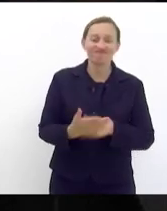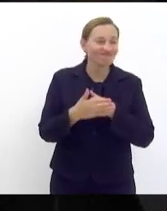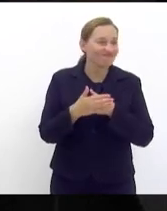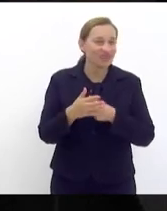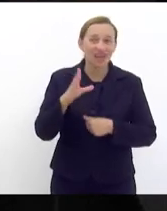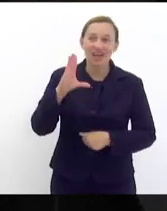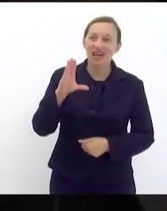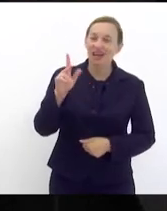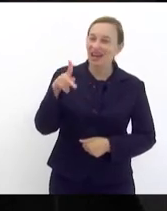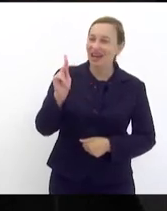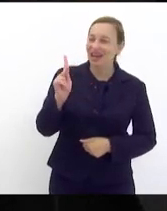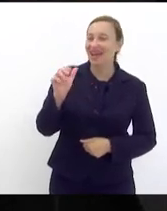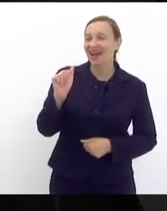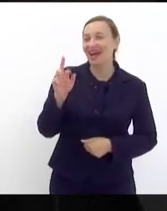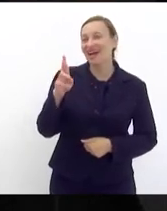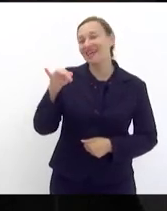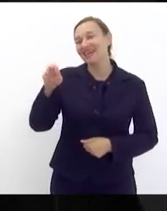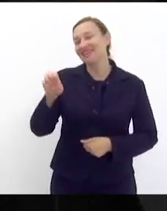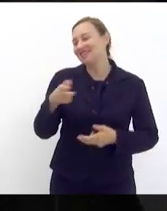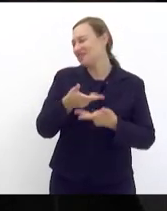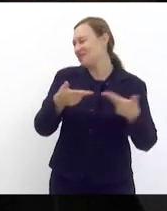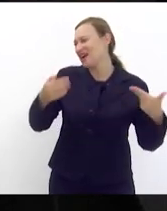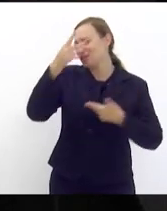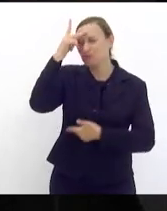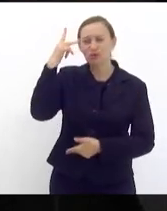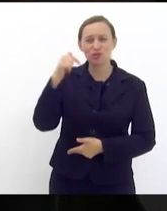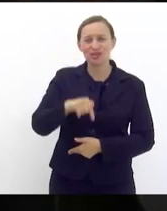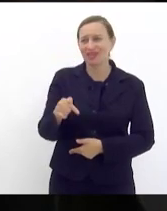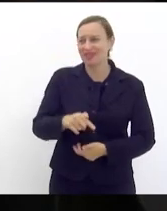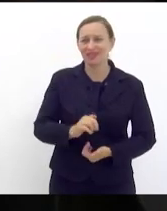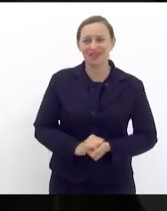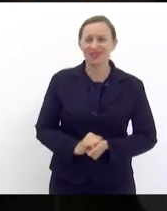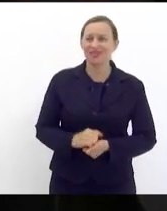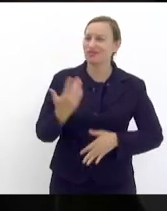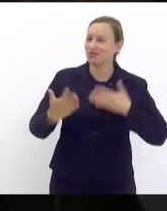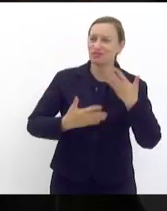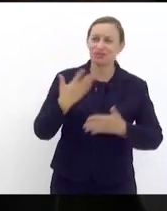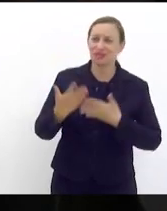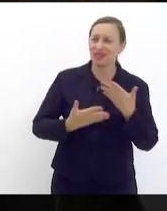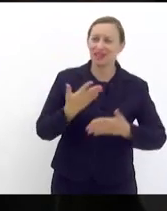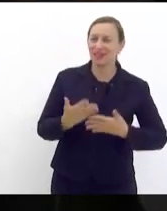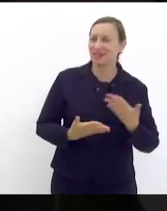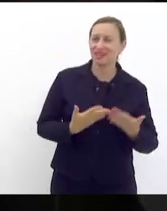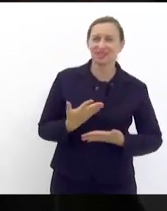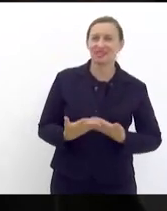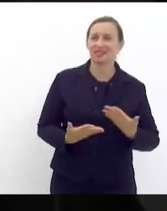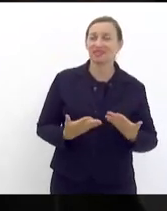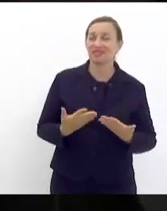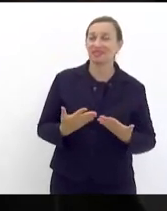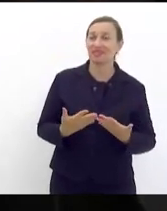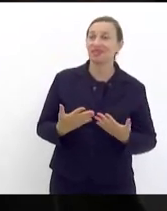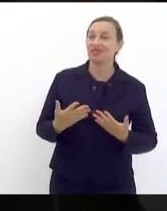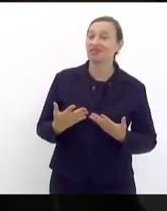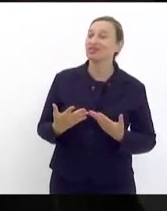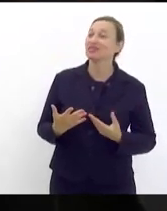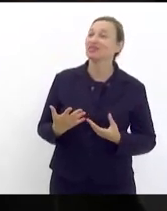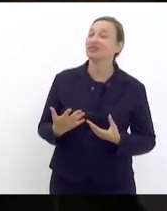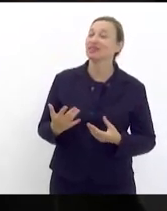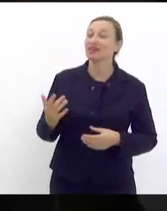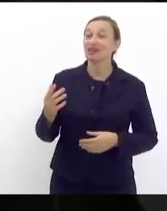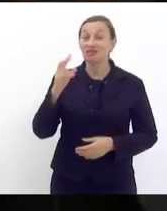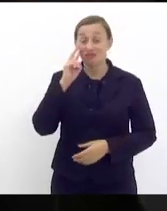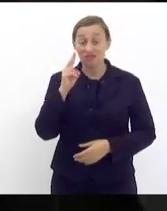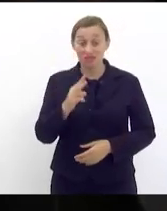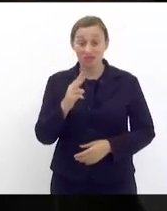Karine, tem um monte aí. Hoje tem um monte aqui e eu fico muito feliz por isso, vocês estarem aqui nos honrando, estando aqui vendo